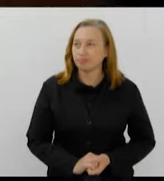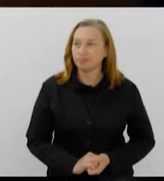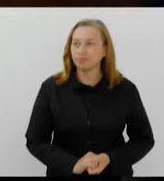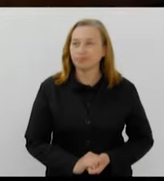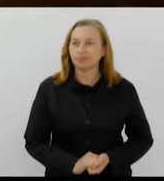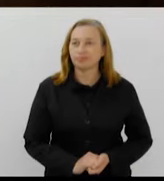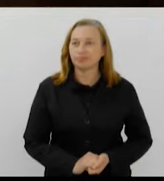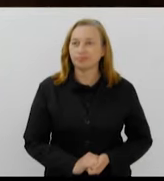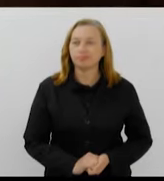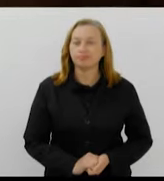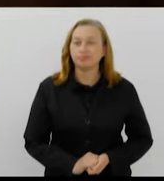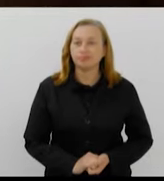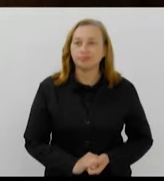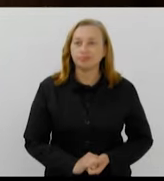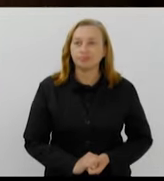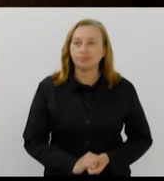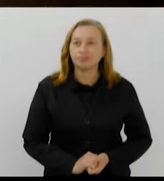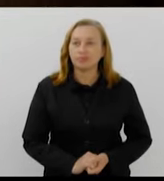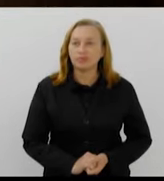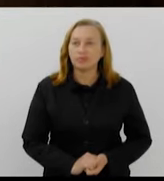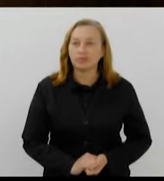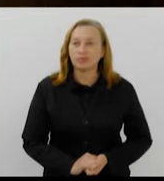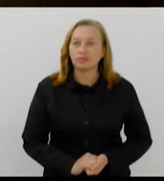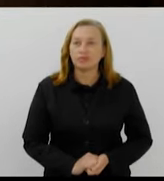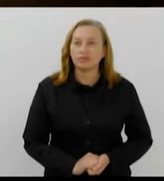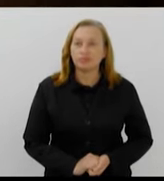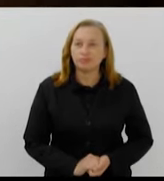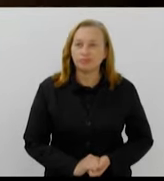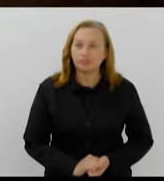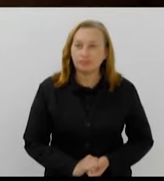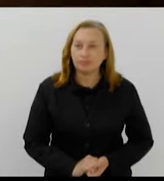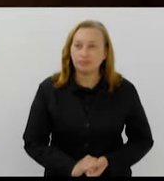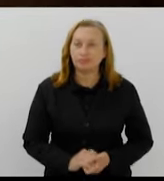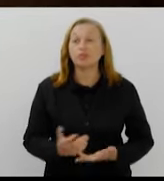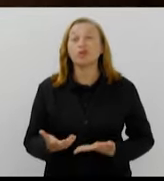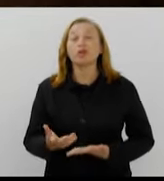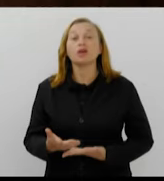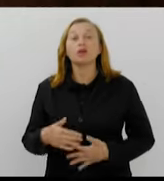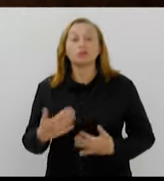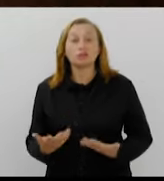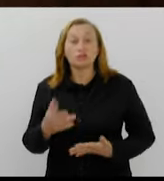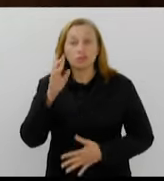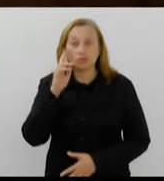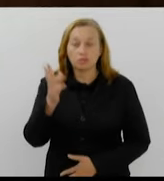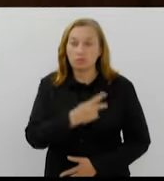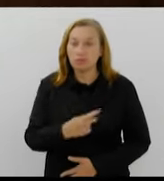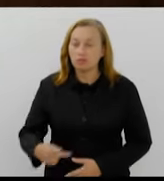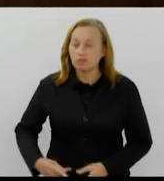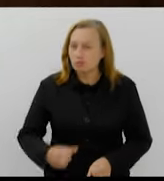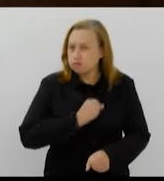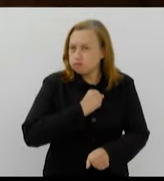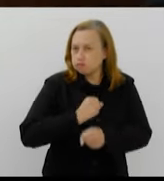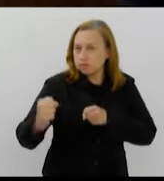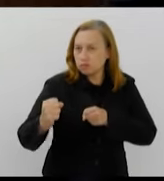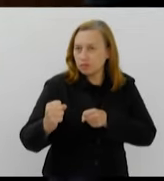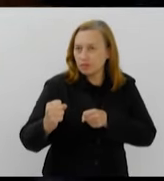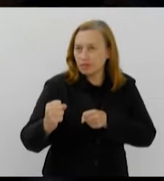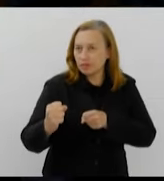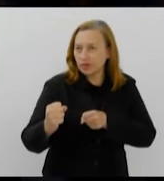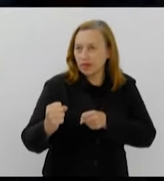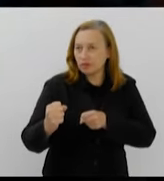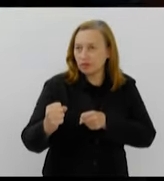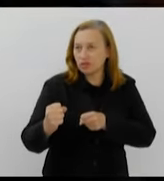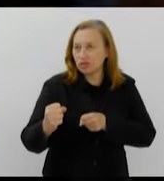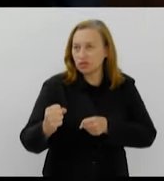para si opinam para si e Toma uma atitude dessa fica aqui Presidente o meu repúdio para concluir por